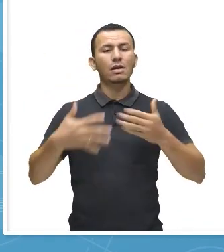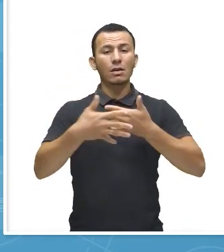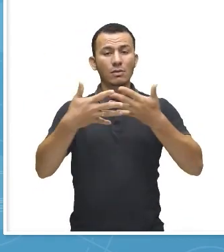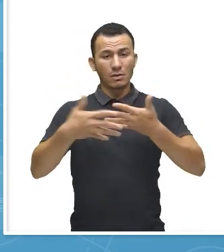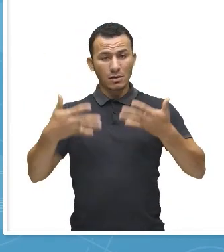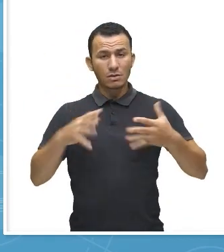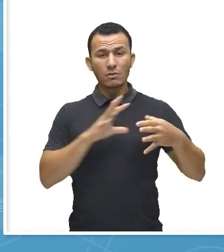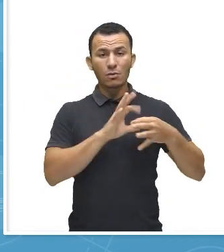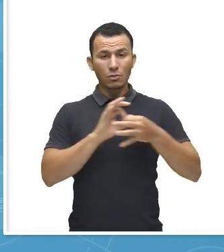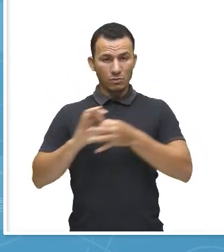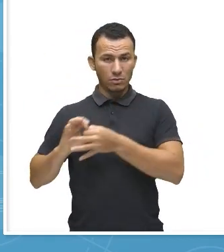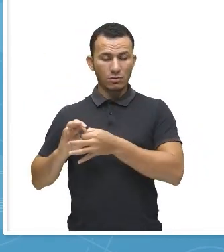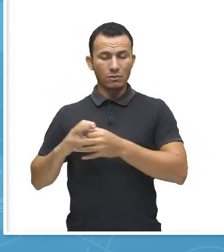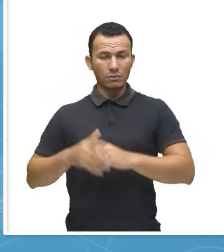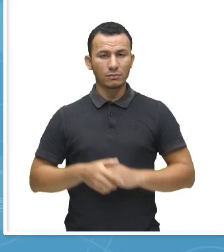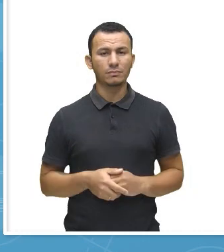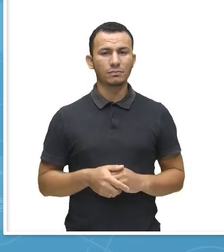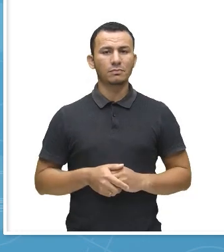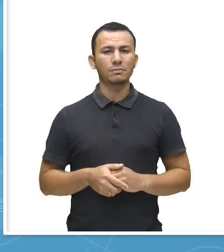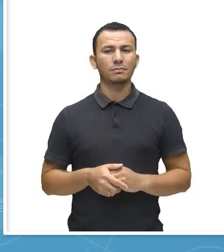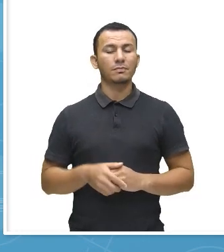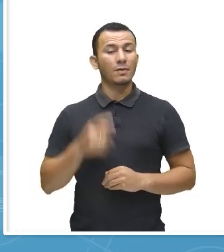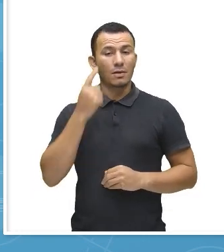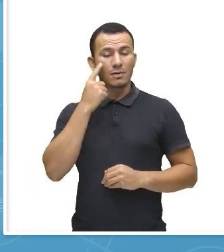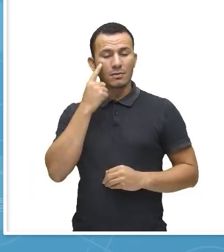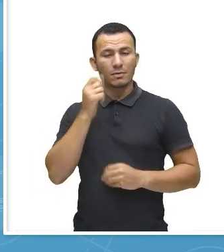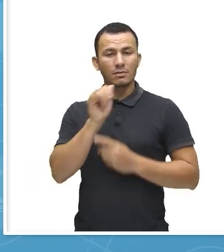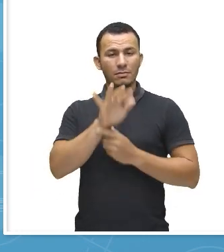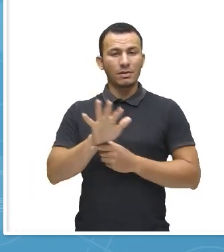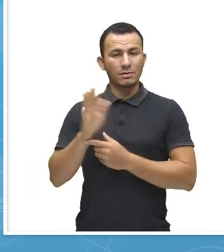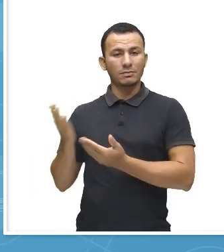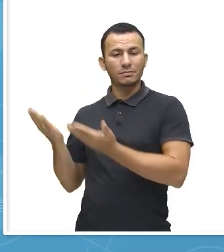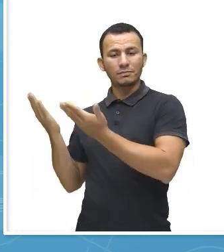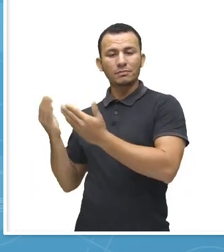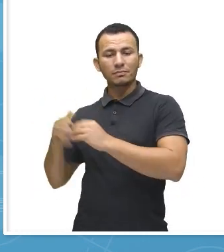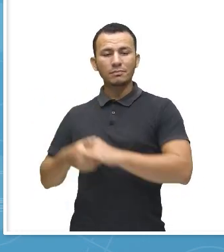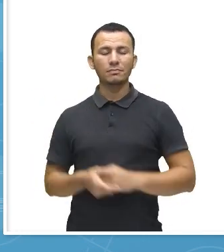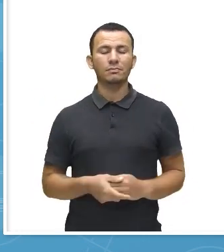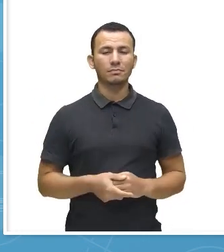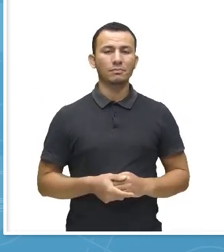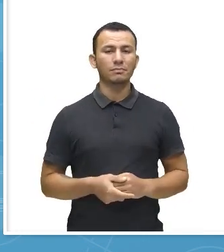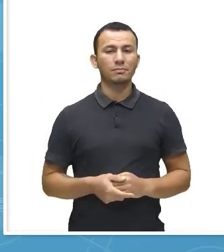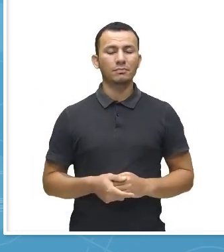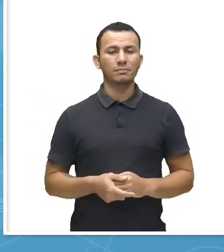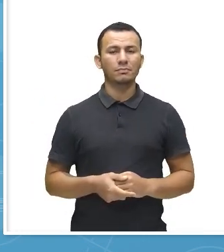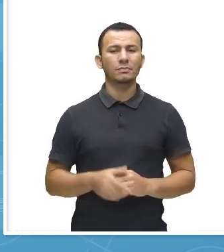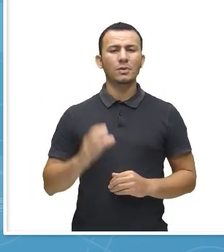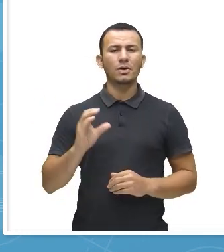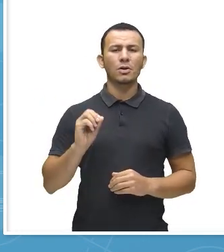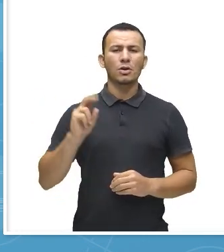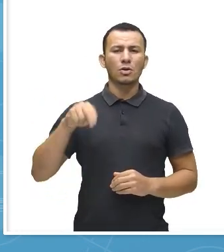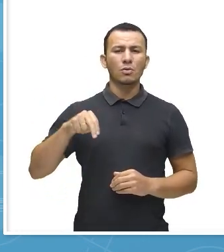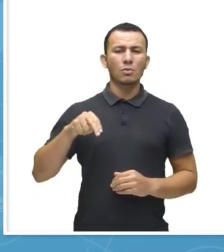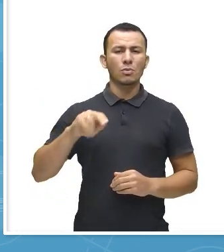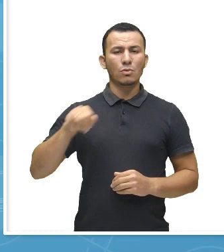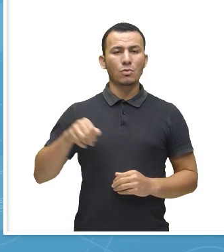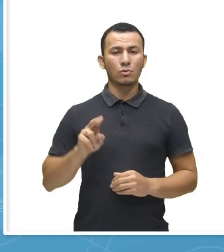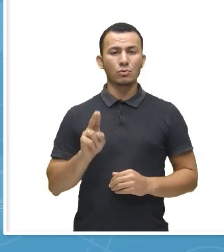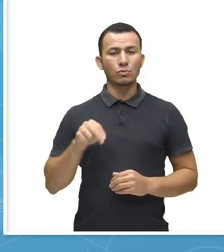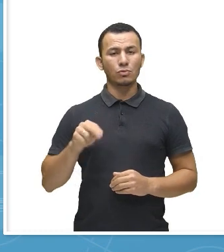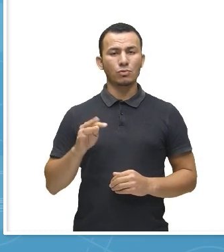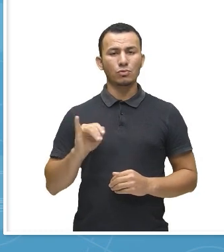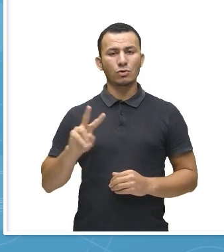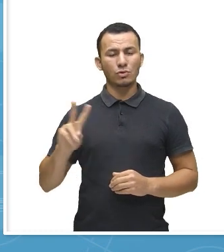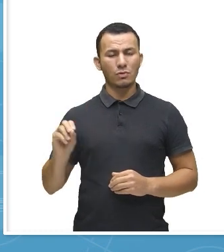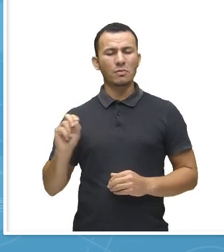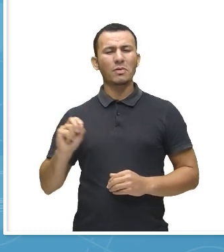tecido conjuntivo. Vamos dar uma olhada na nossa primeira imagem. Conjuntivo, olha aí, significa conectivo, né? Tá